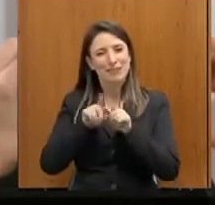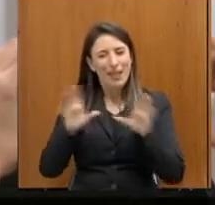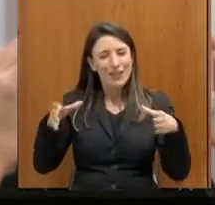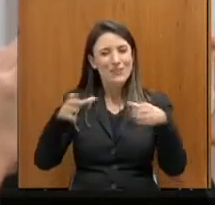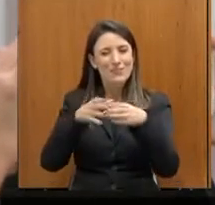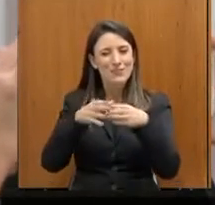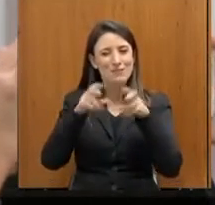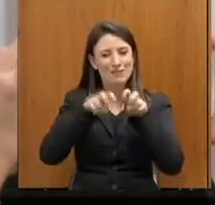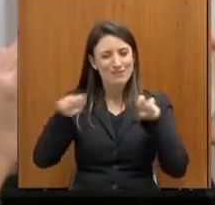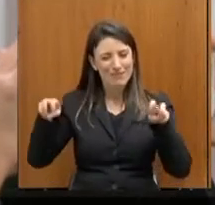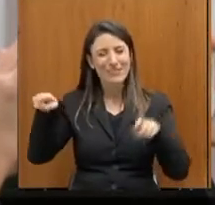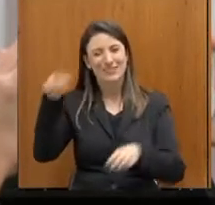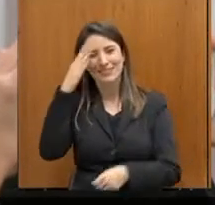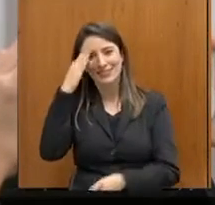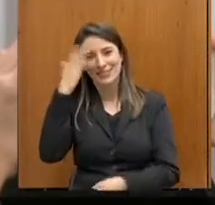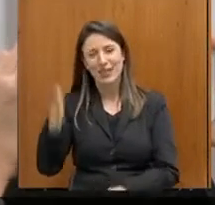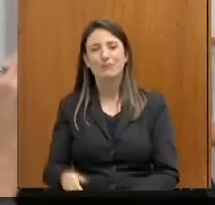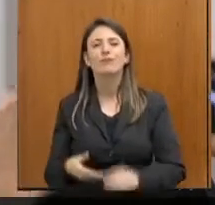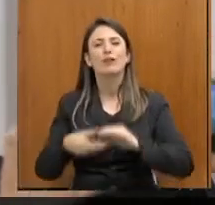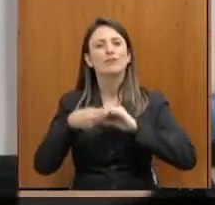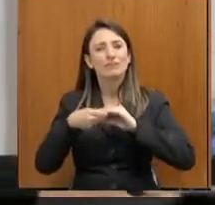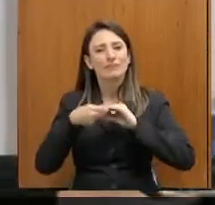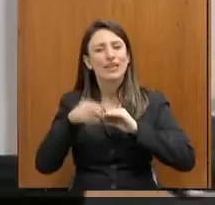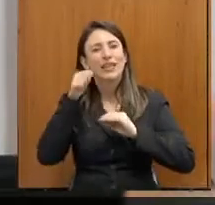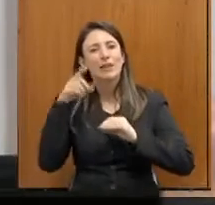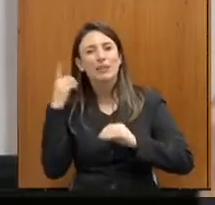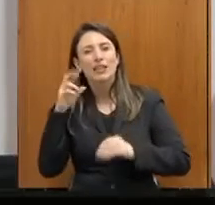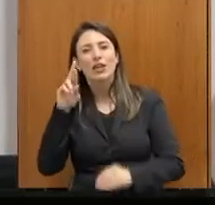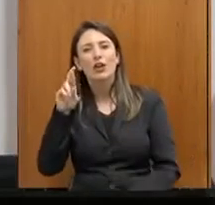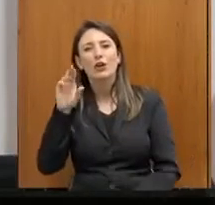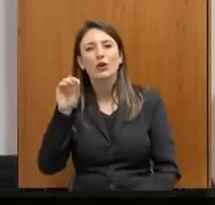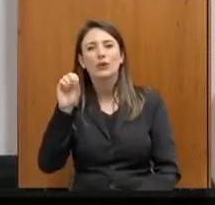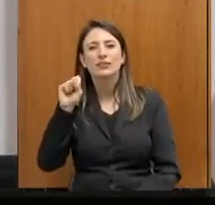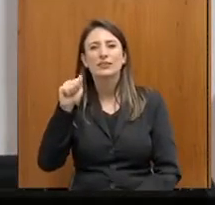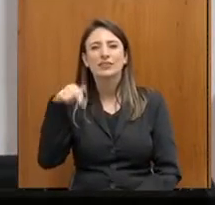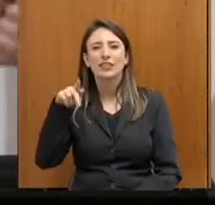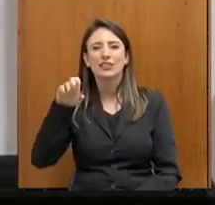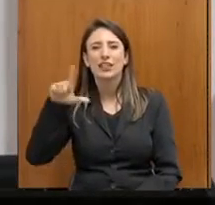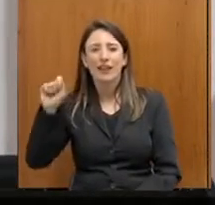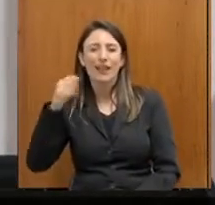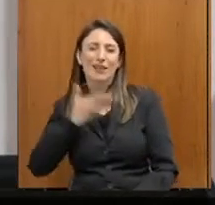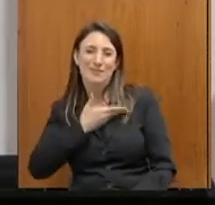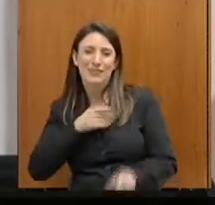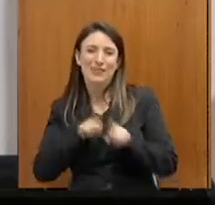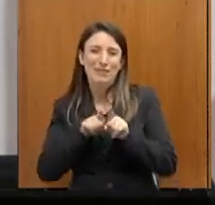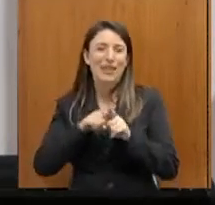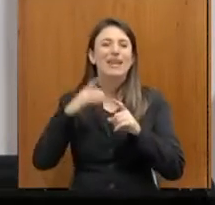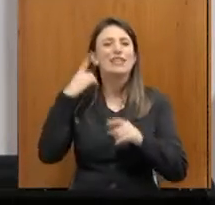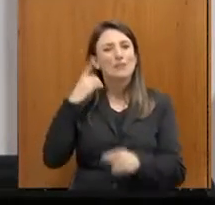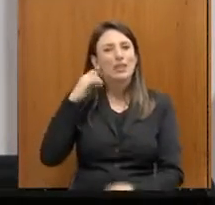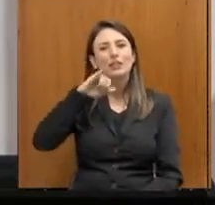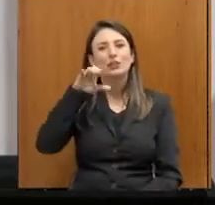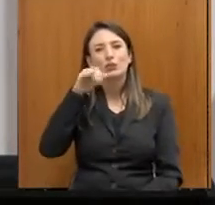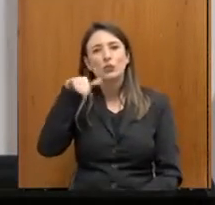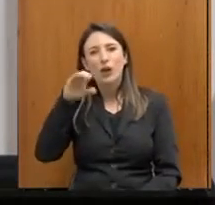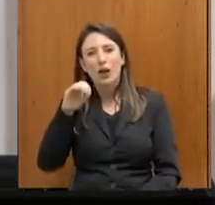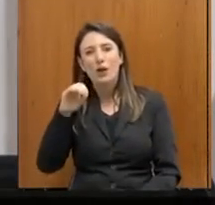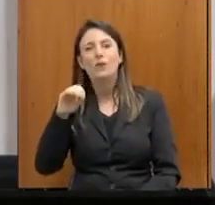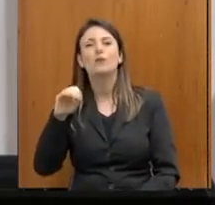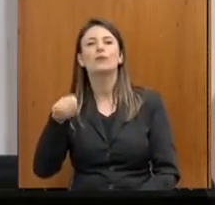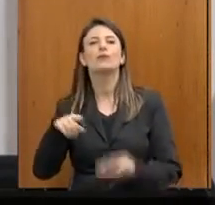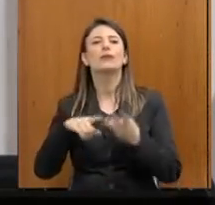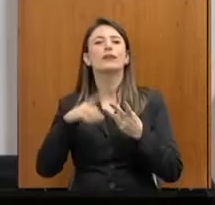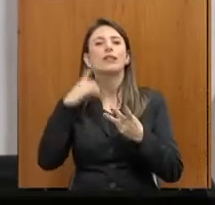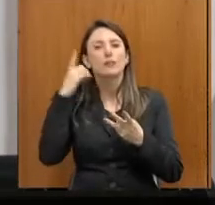quero comentar a deputada Rosângela Reis sua família também Deputado João Magalhães Deputado